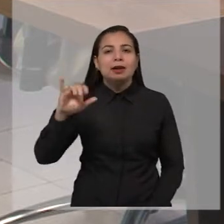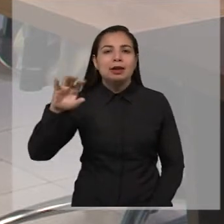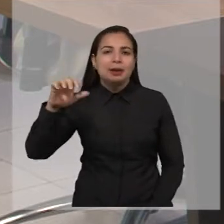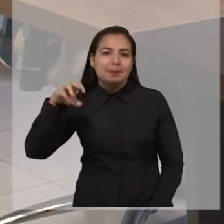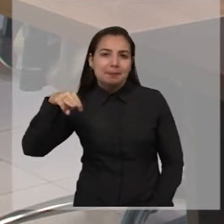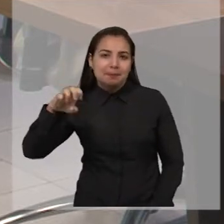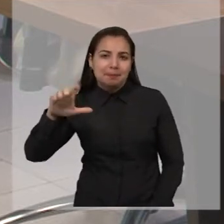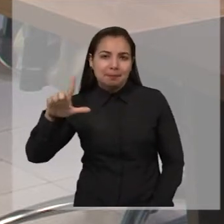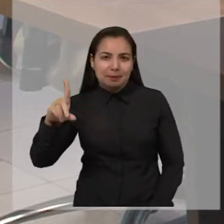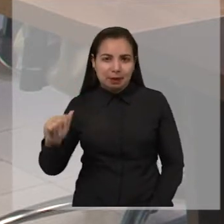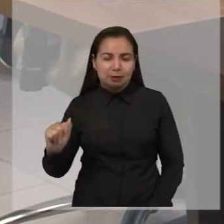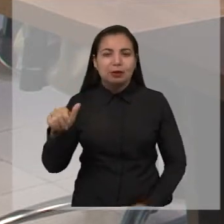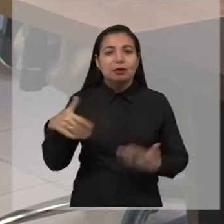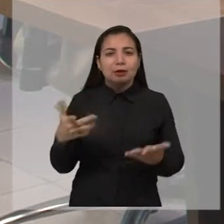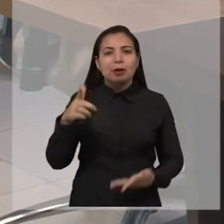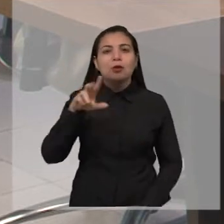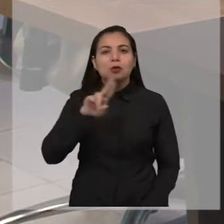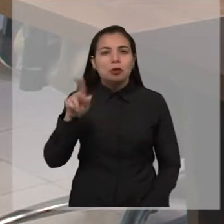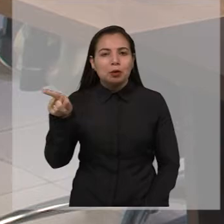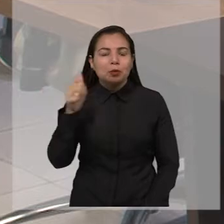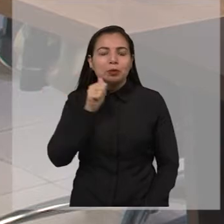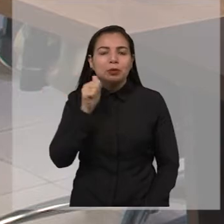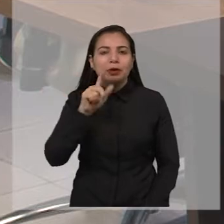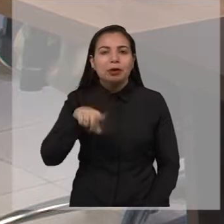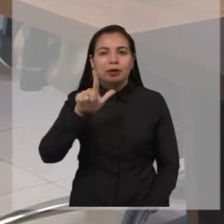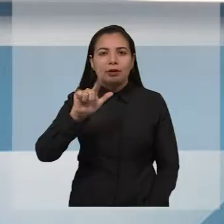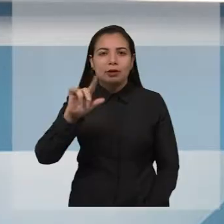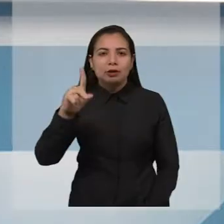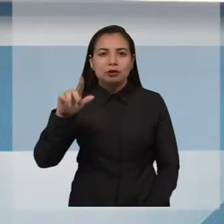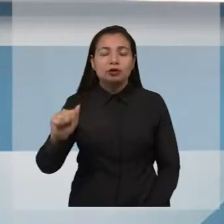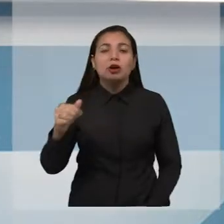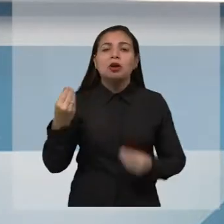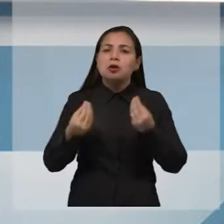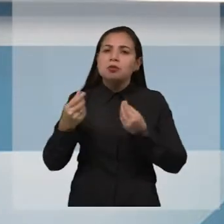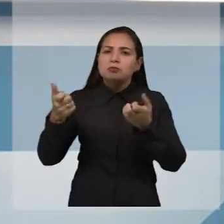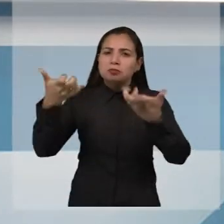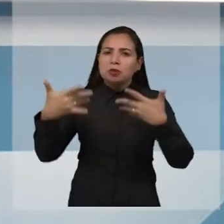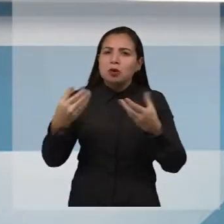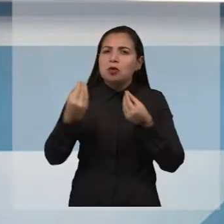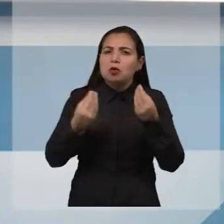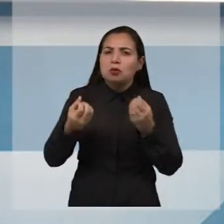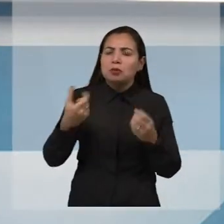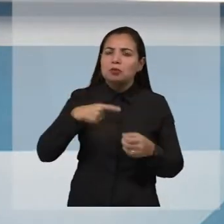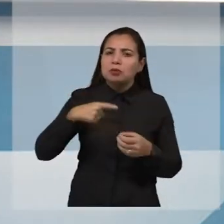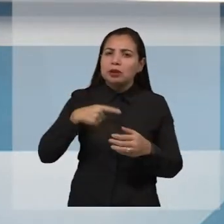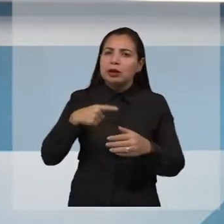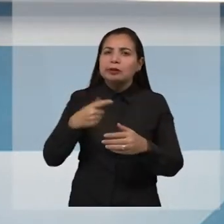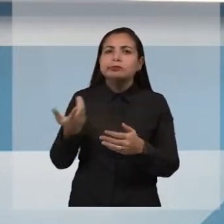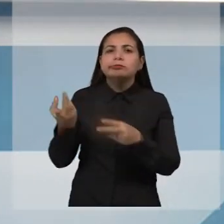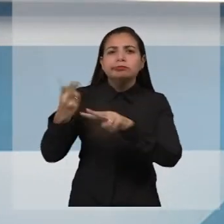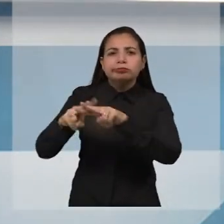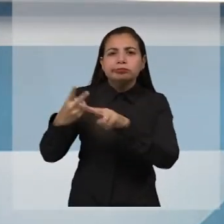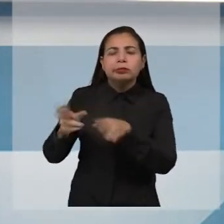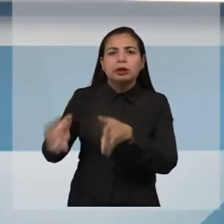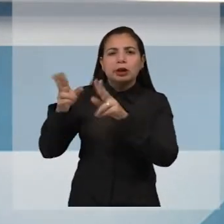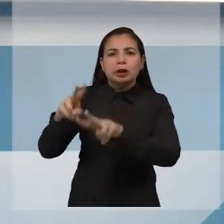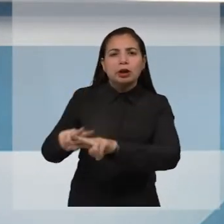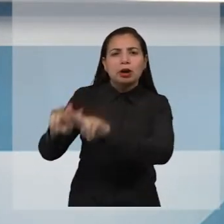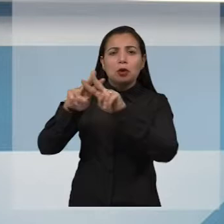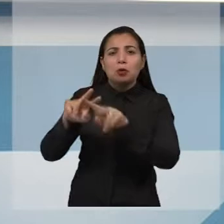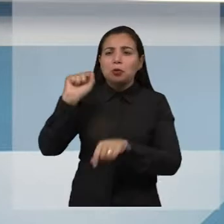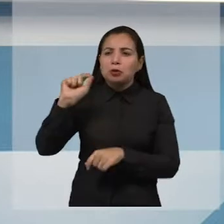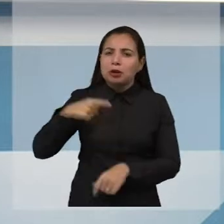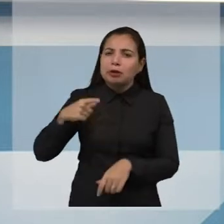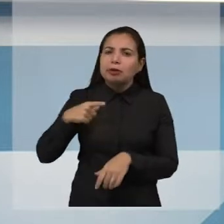Lídia Canudo, e debater com a doutora Lídia os vários aspectos do problema do encarceramento e da forma como tratar este homem para